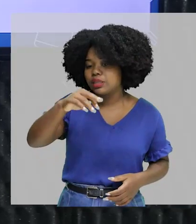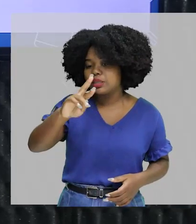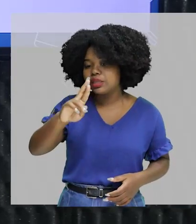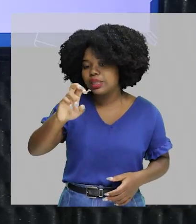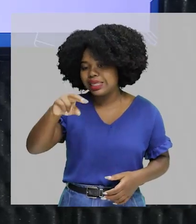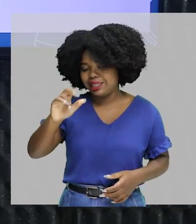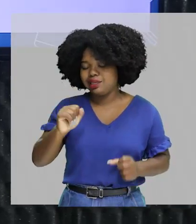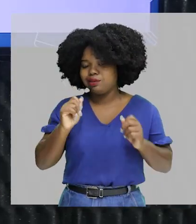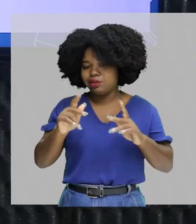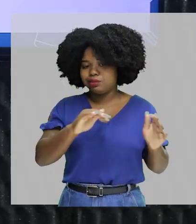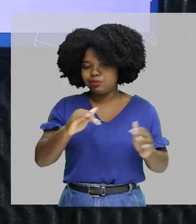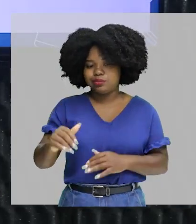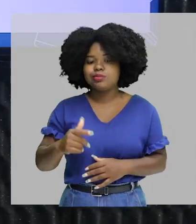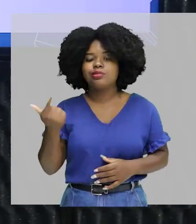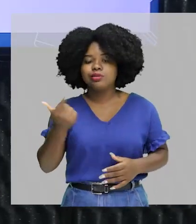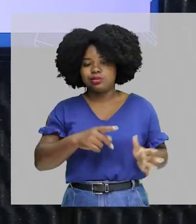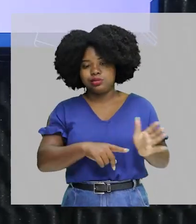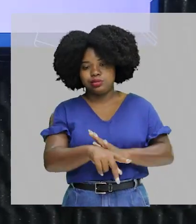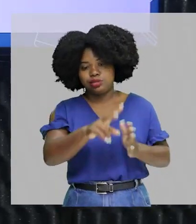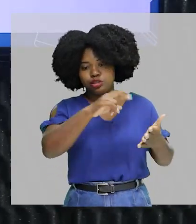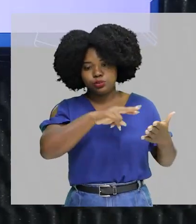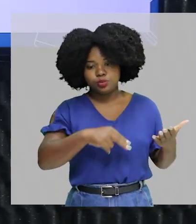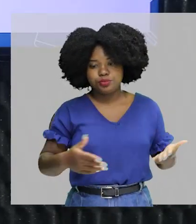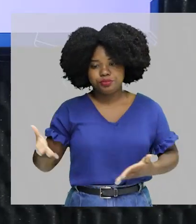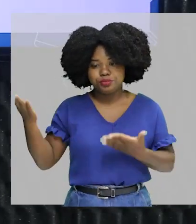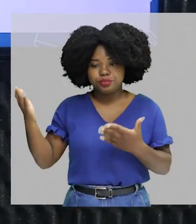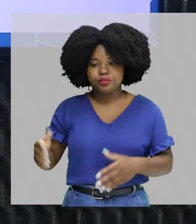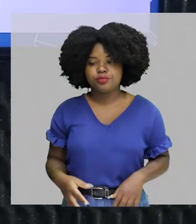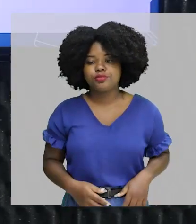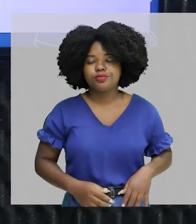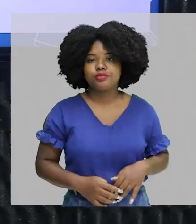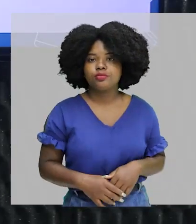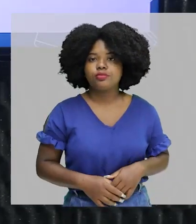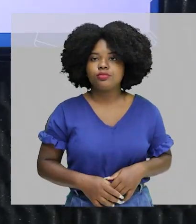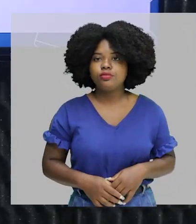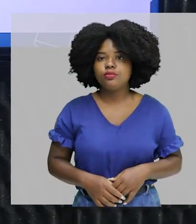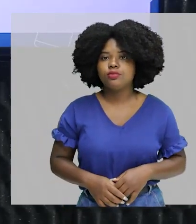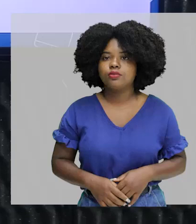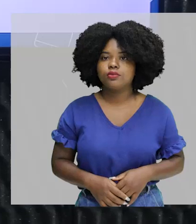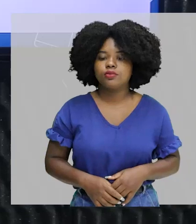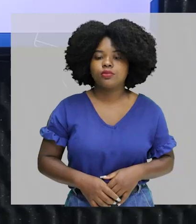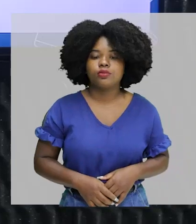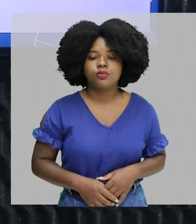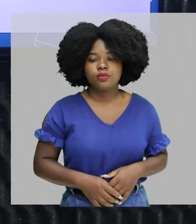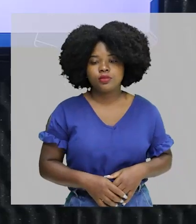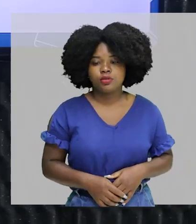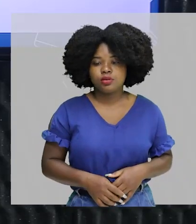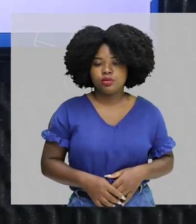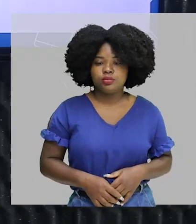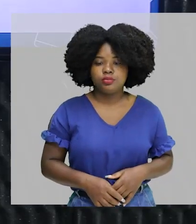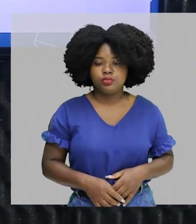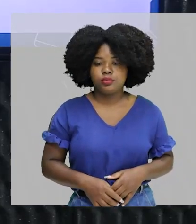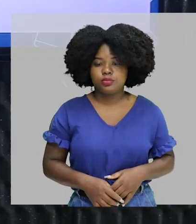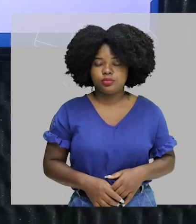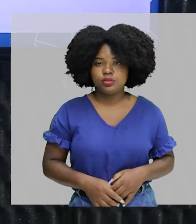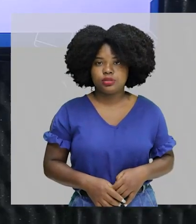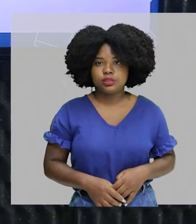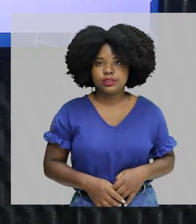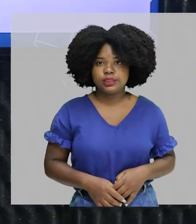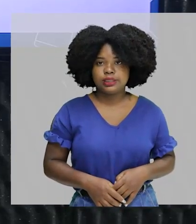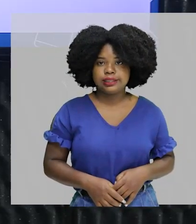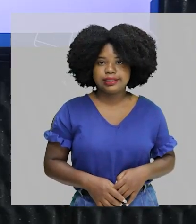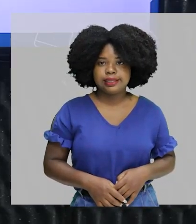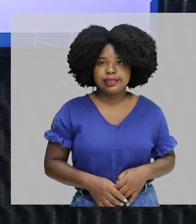para a próxima. Assinale a alternativa que aponta o erro cometido na caracterização do